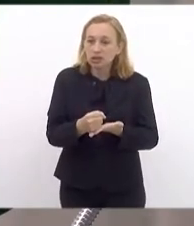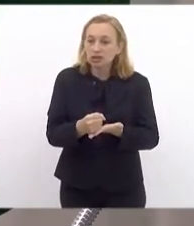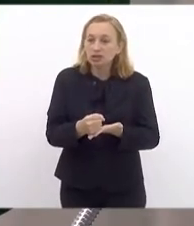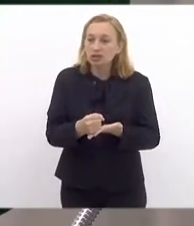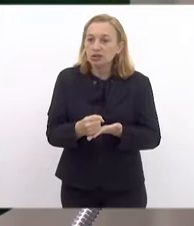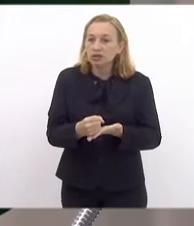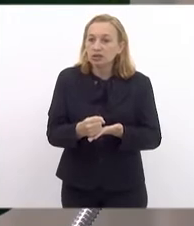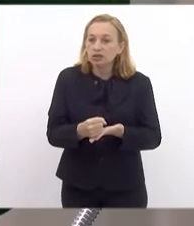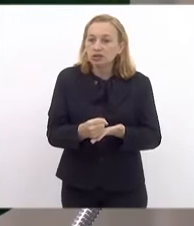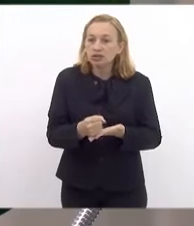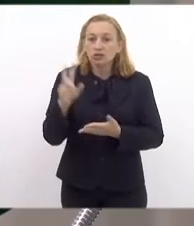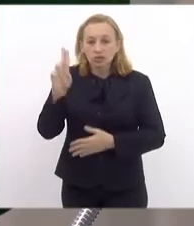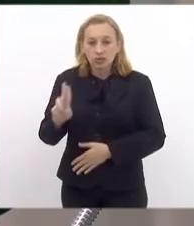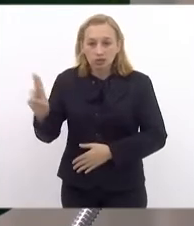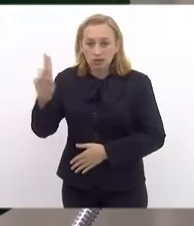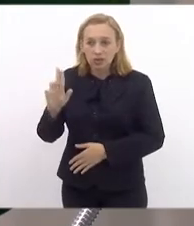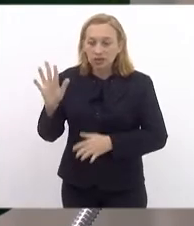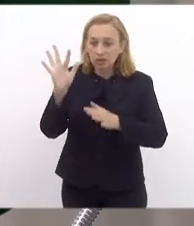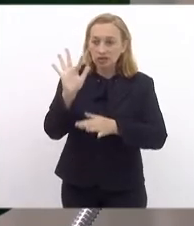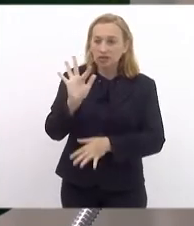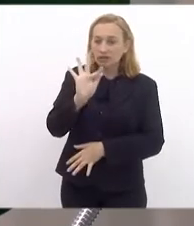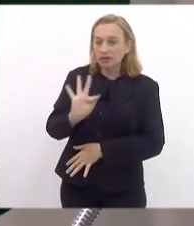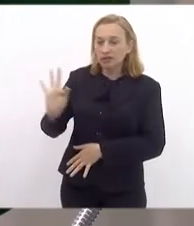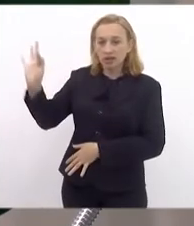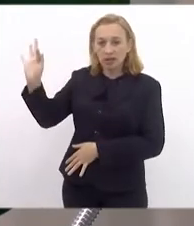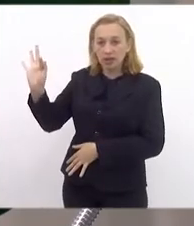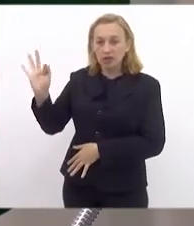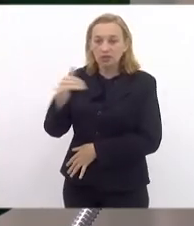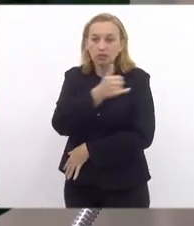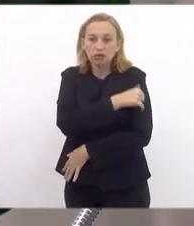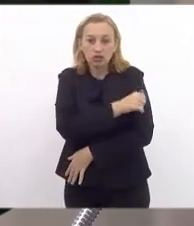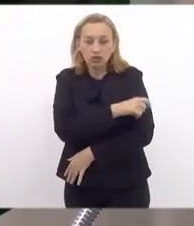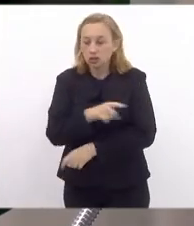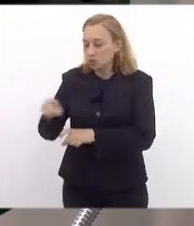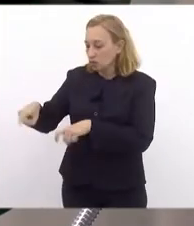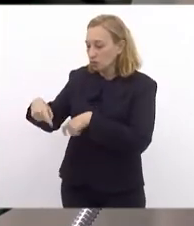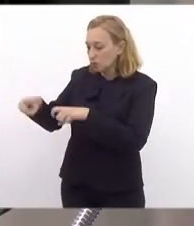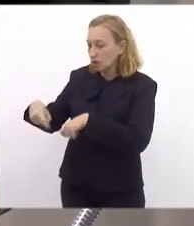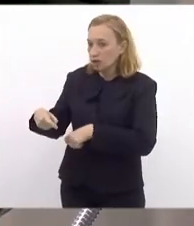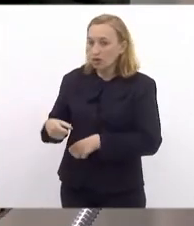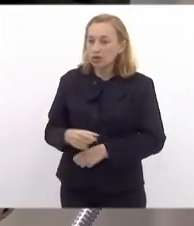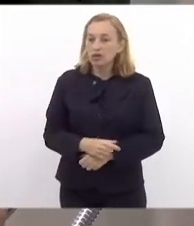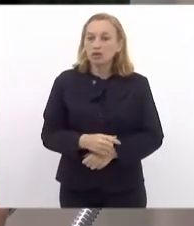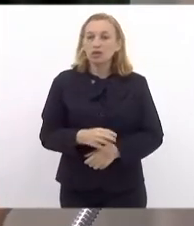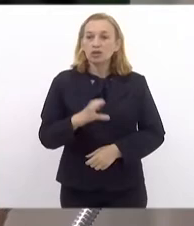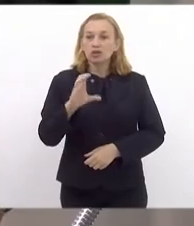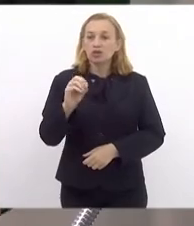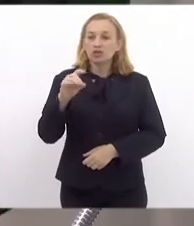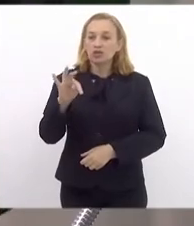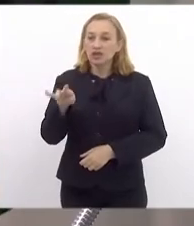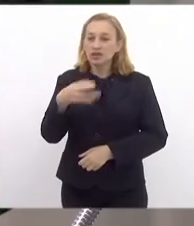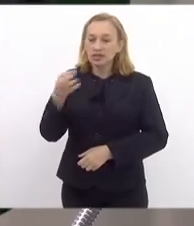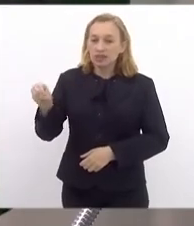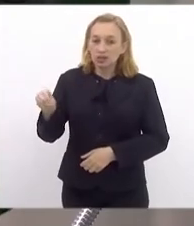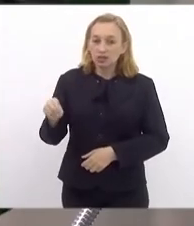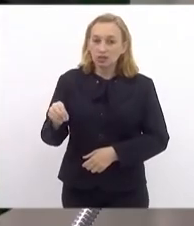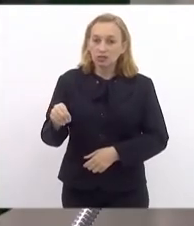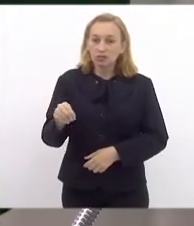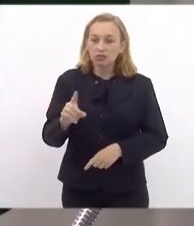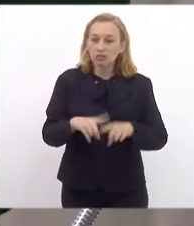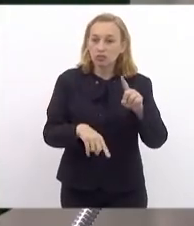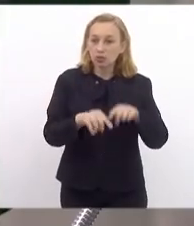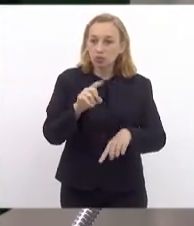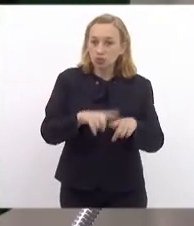com a Universidade Federal do Rio de Janeiro universidade rural a confecção de uma matriz insumo-produto